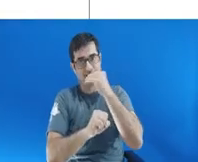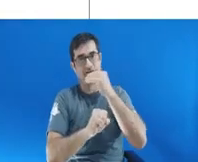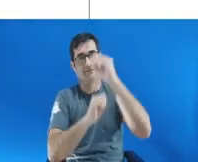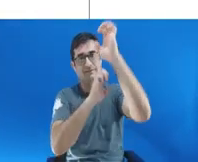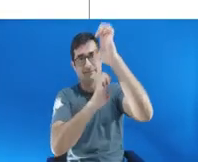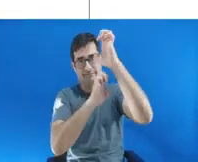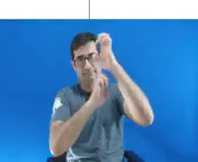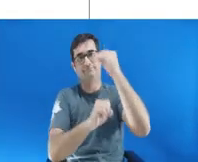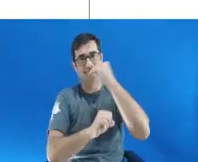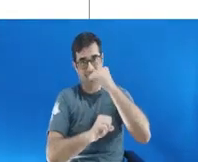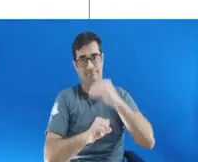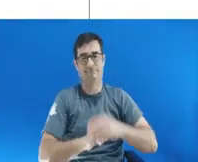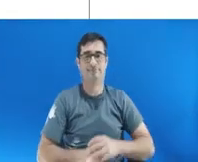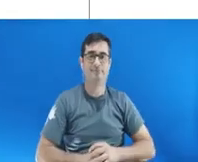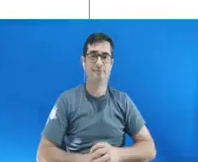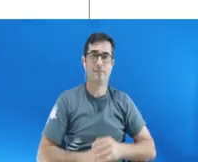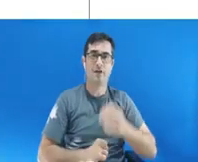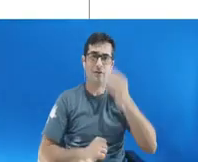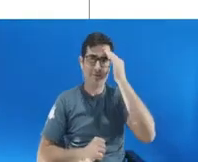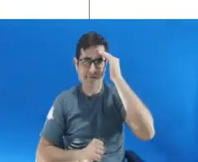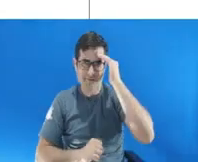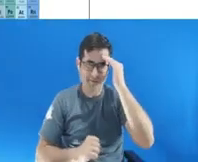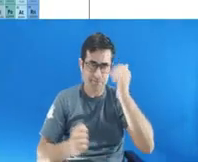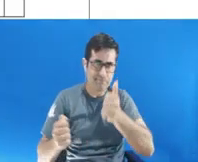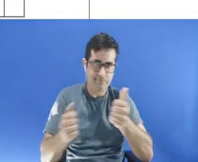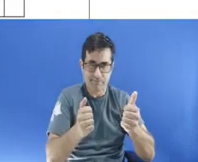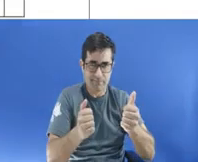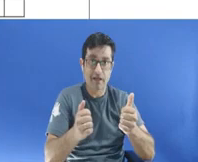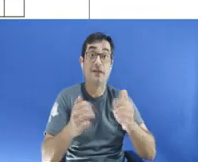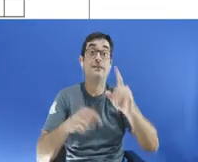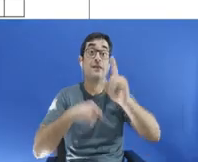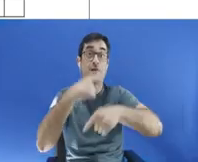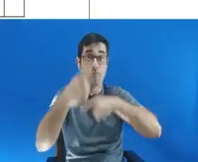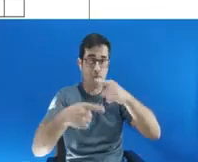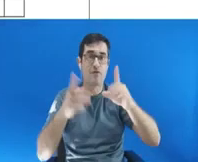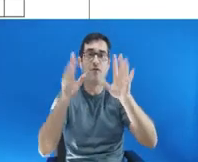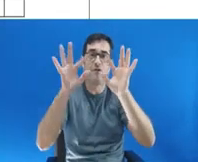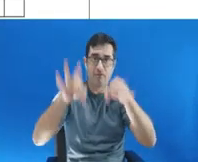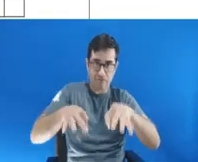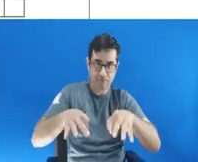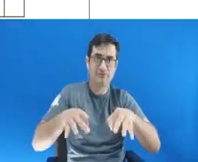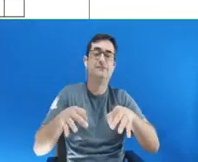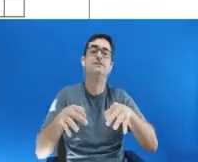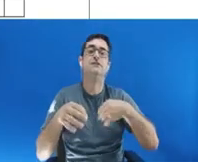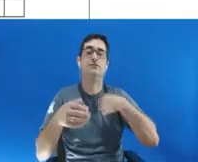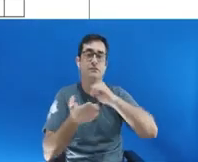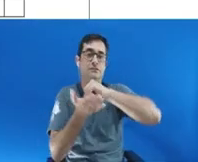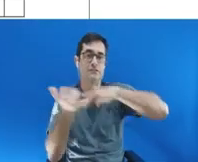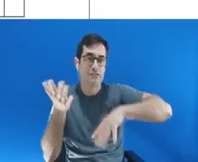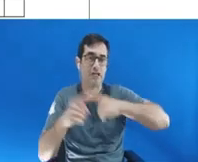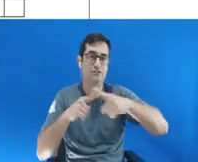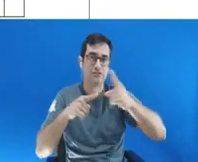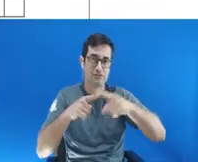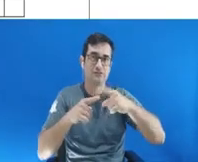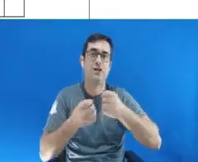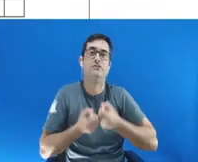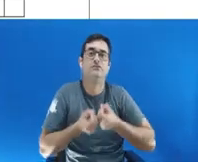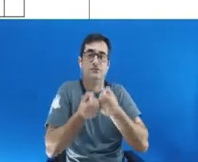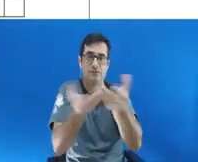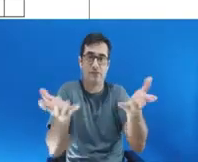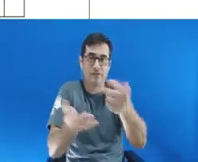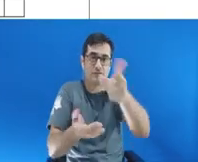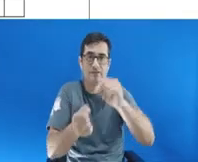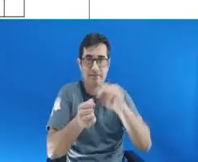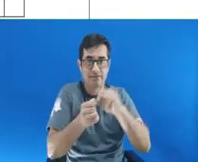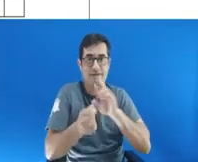nuclear efetiva. Vocês refaçam, voltem aqui, calculem a carga nuclear